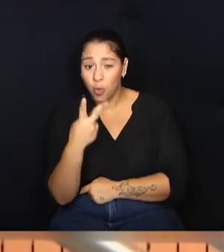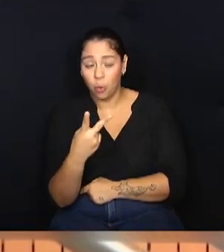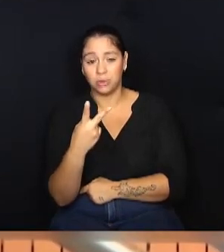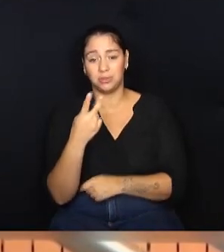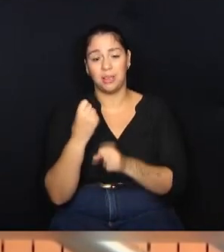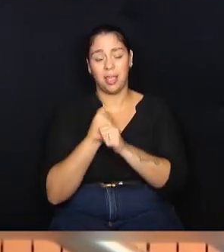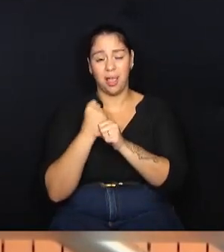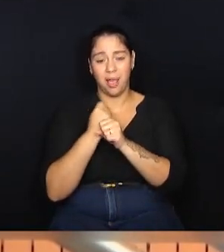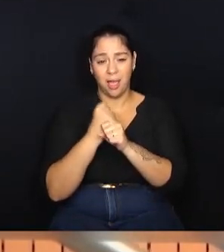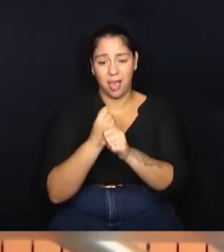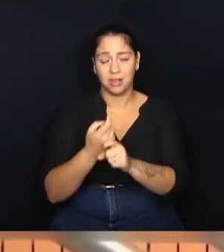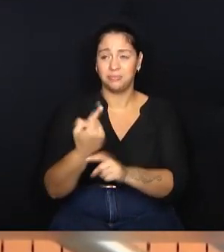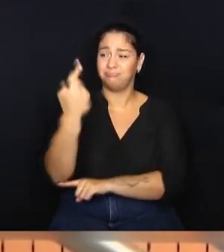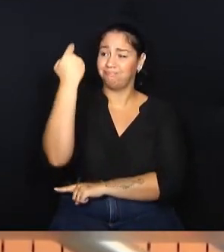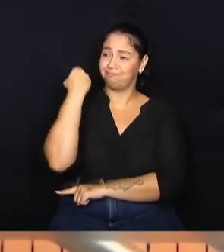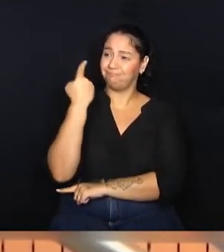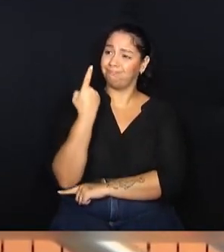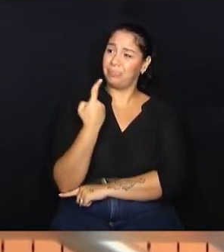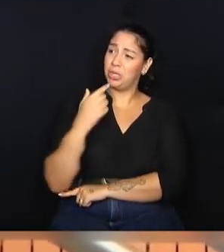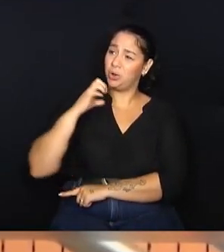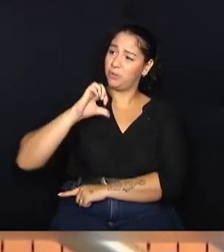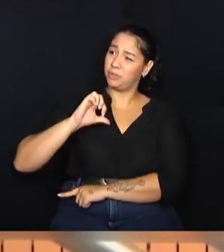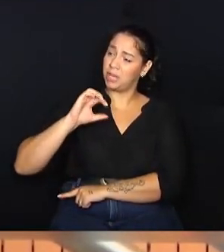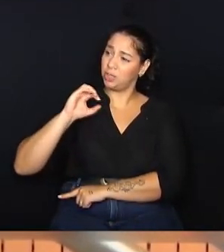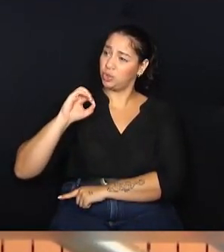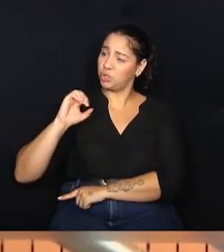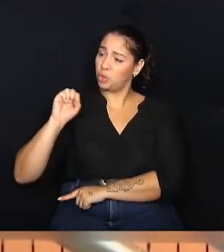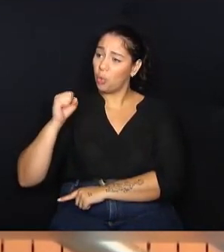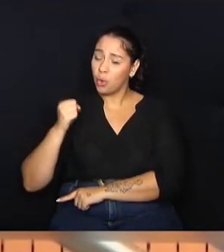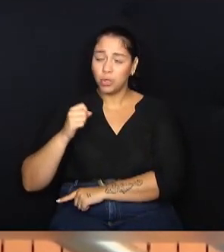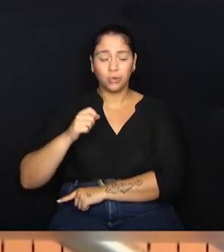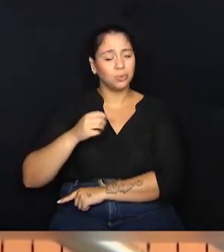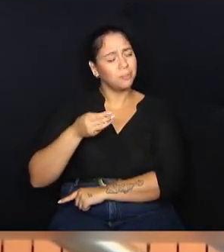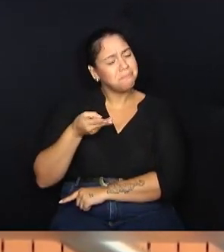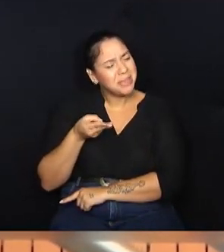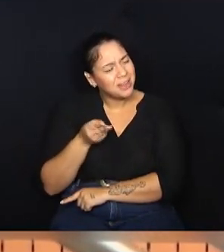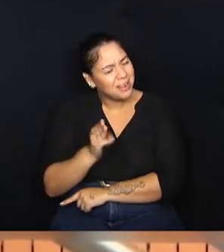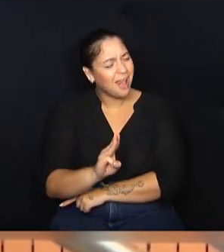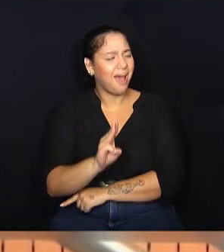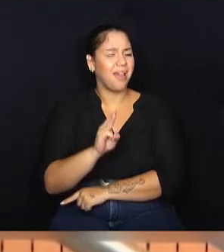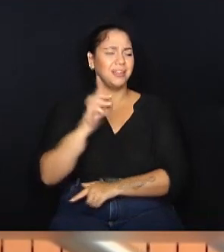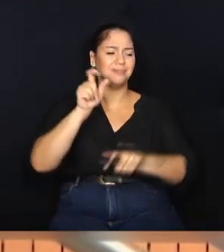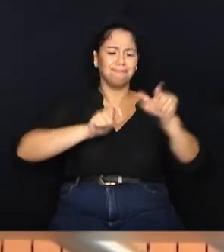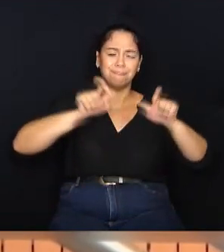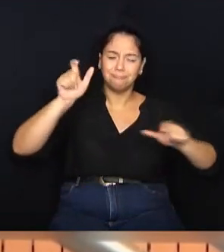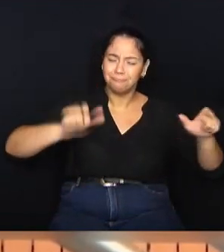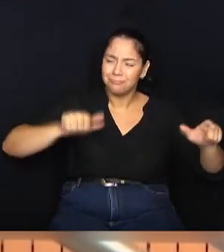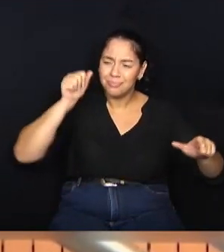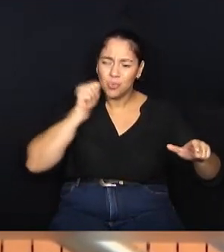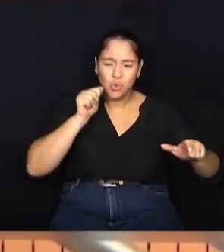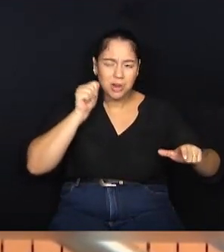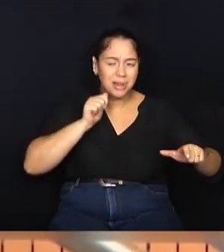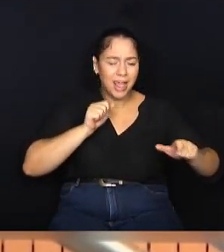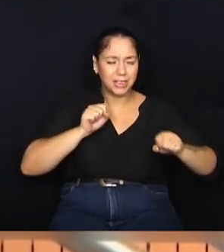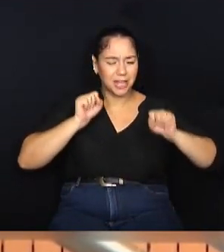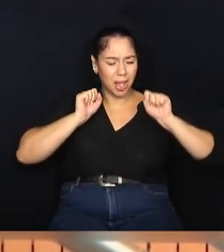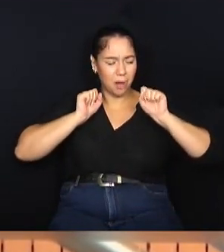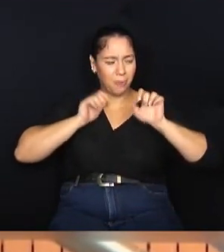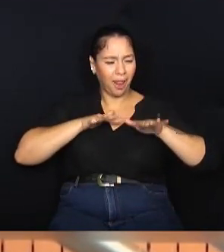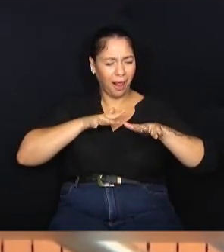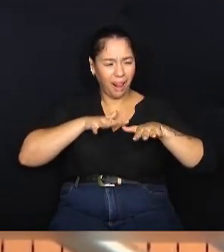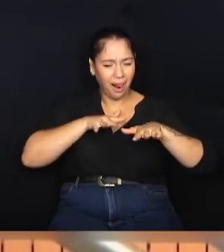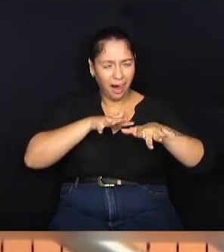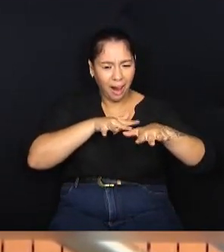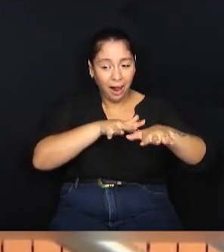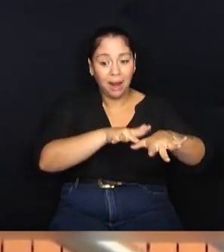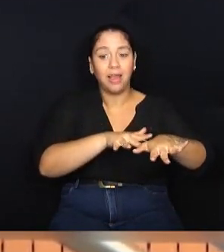em 1908, quando milhares de mulheres saíram às ruas nos Estados Unidos exigindo